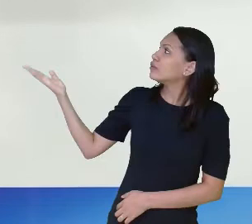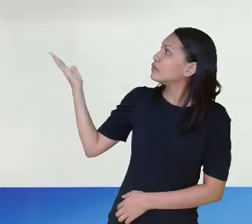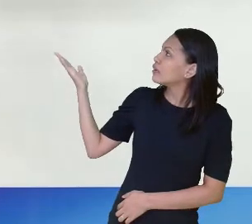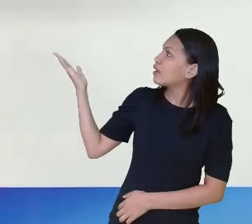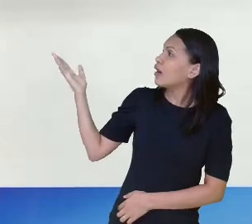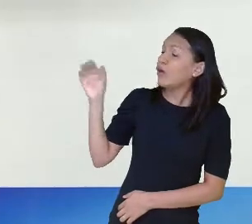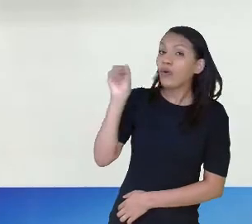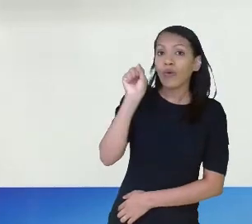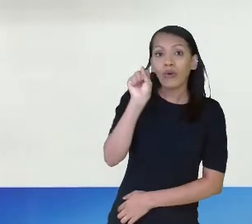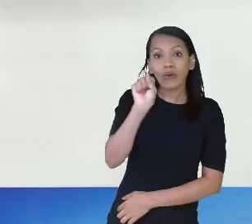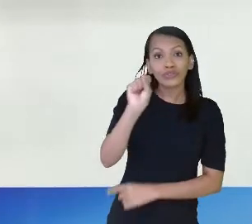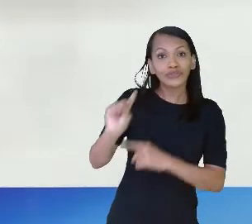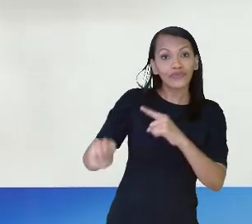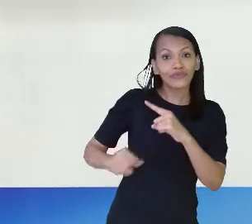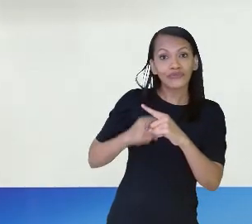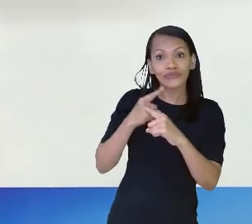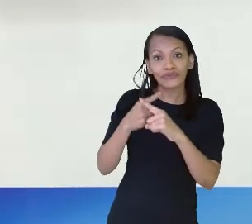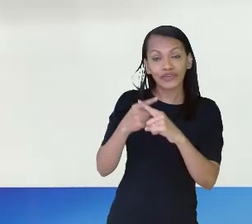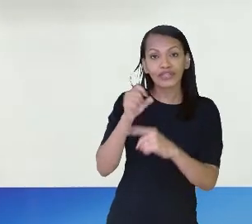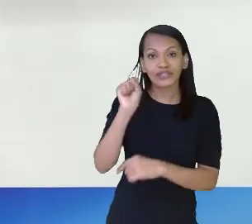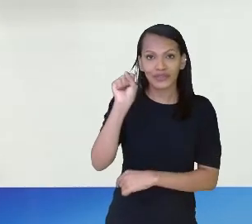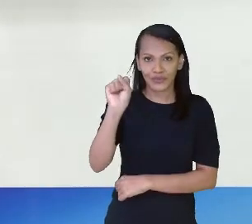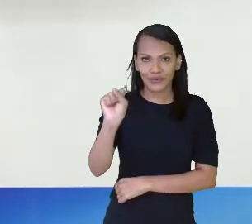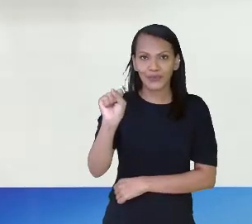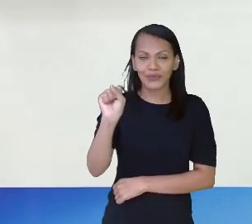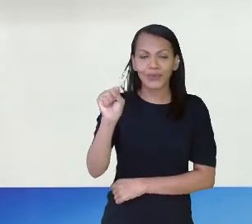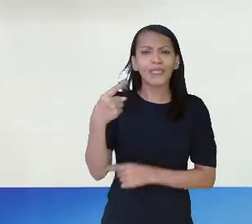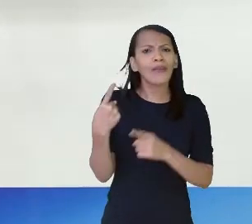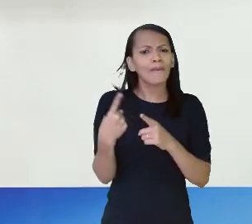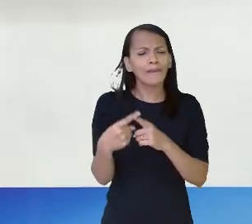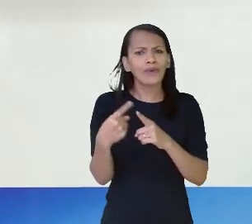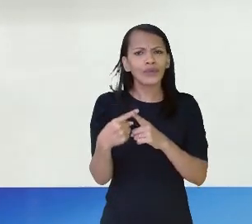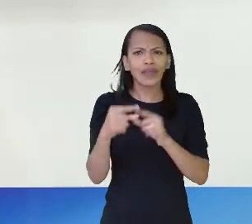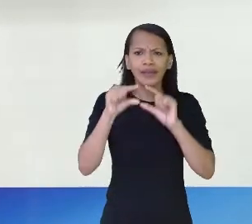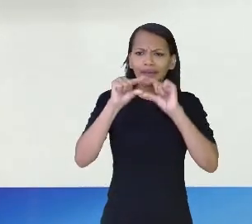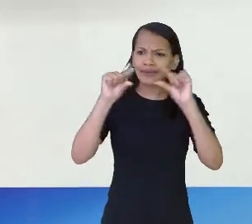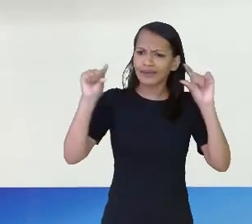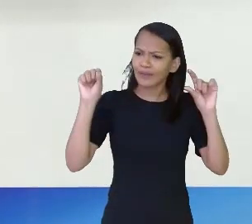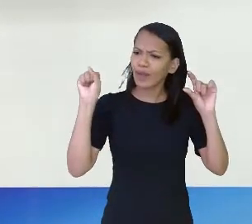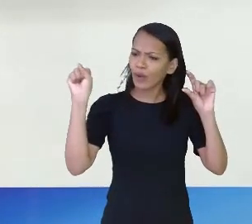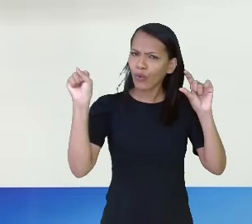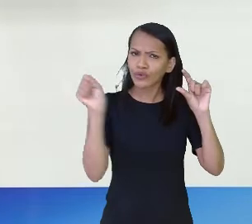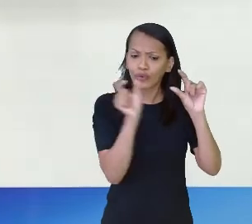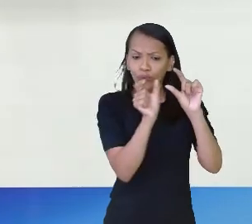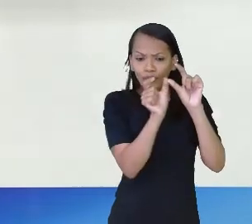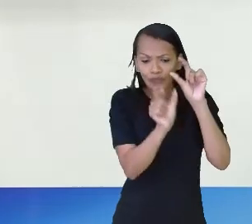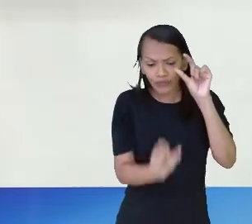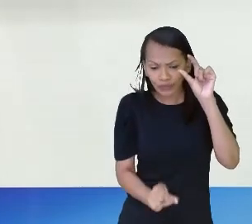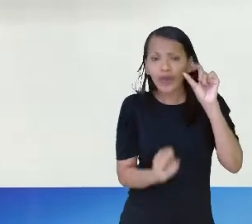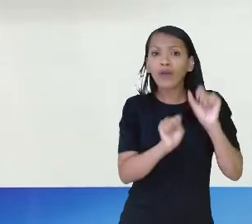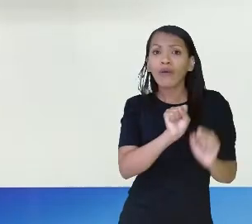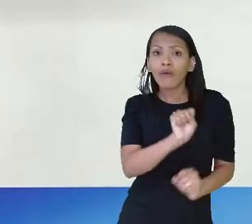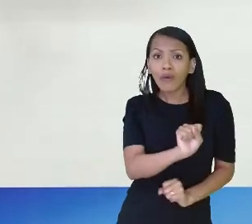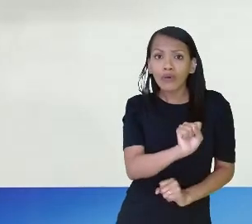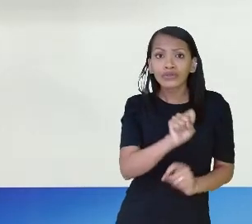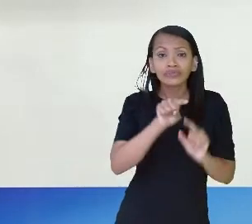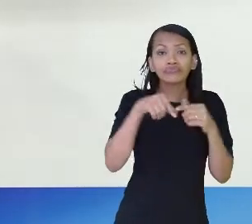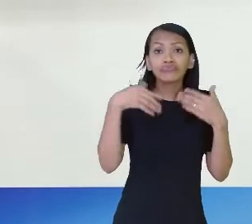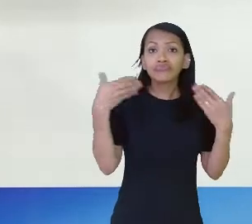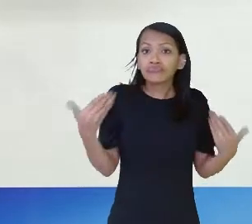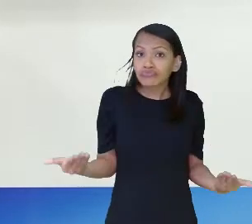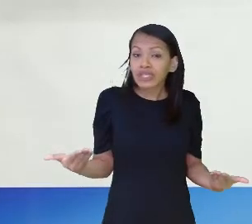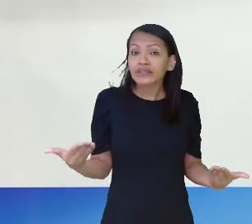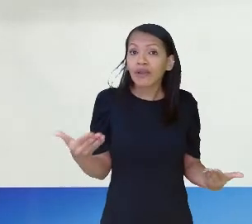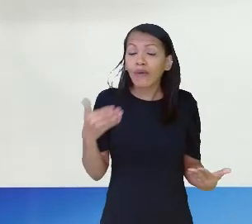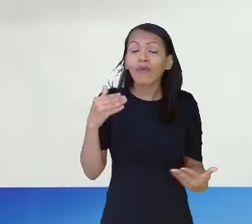não tenho a mesma quantidade nas linhas? Eu não tenho a mesma quantidade nas colunas? Então, a multiplicação